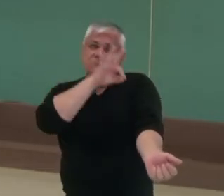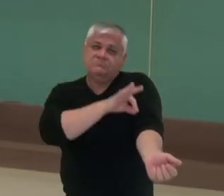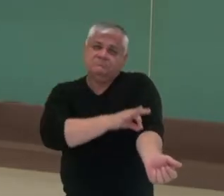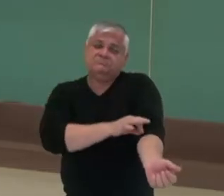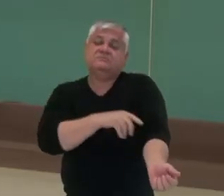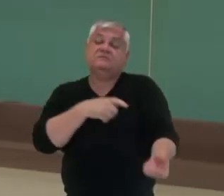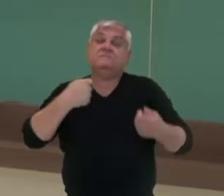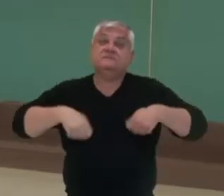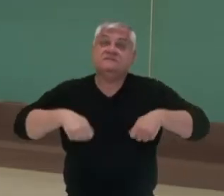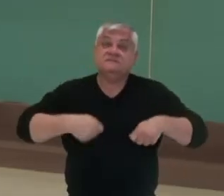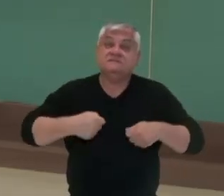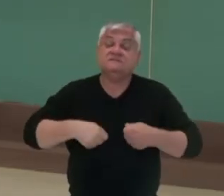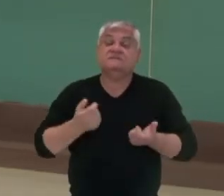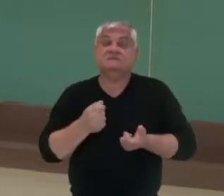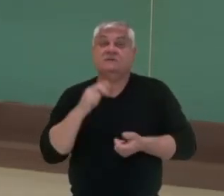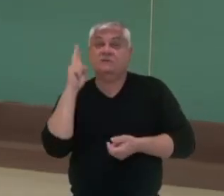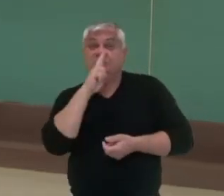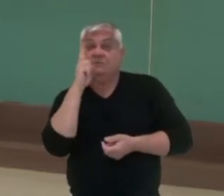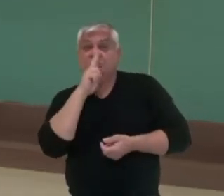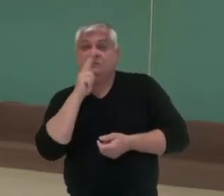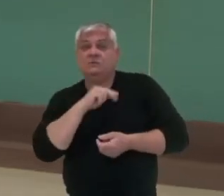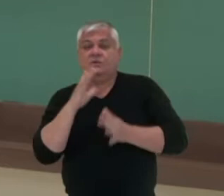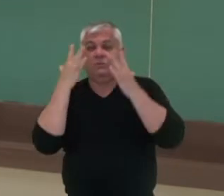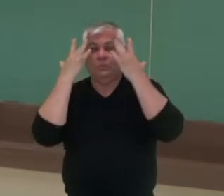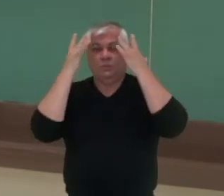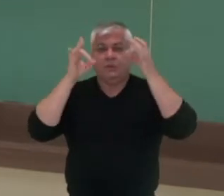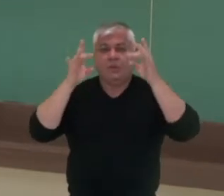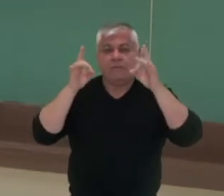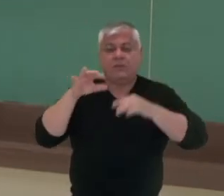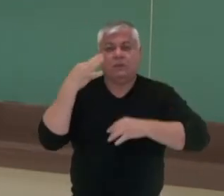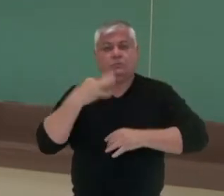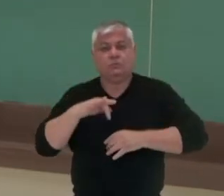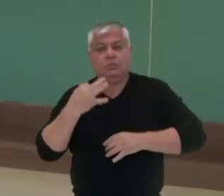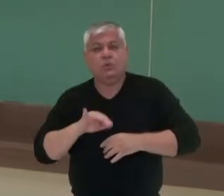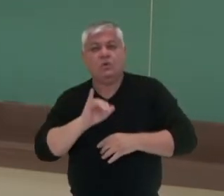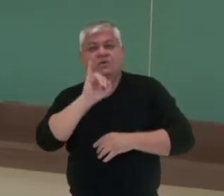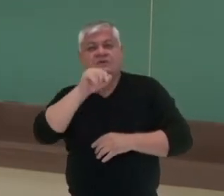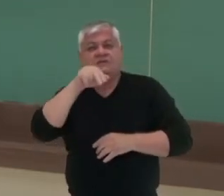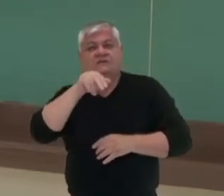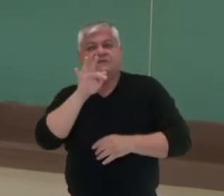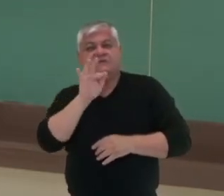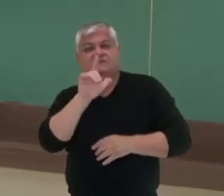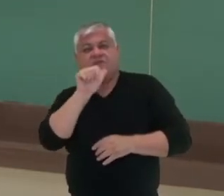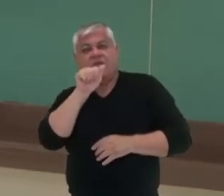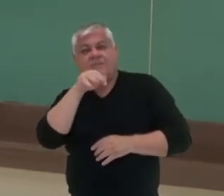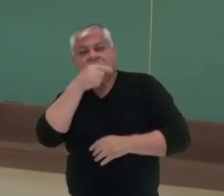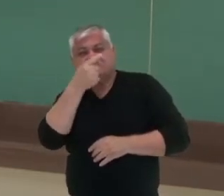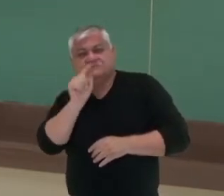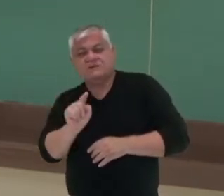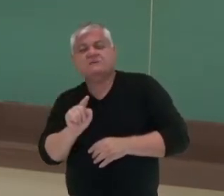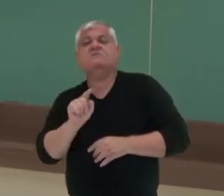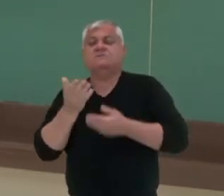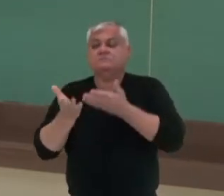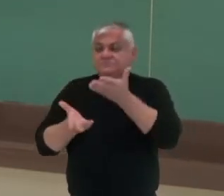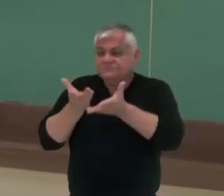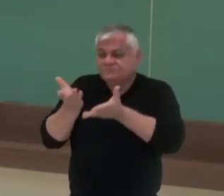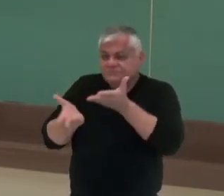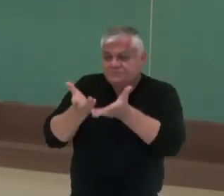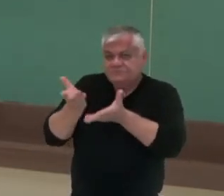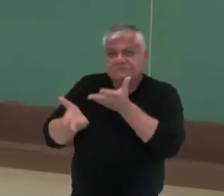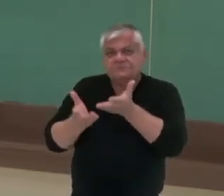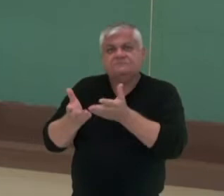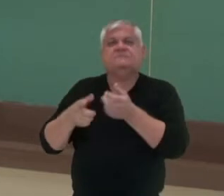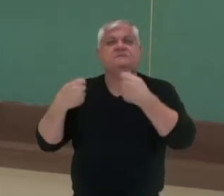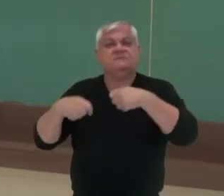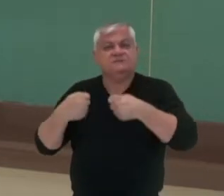deficiência muito grande, inflamações, dor de cabeça, eles vão fazer tratamentos. A pessoa que tem anemia falciforme, ela faz